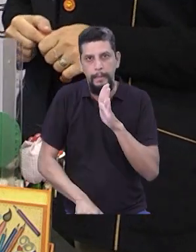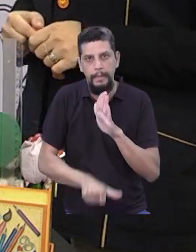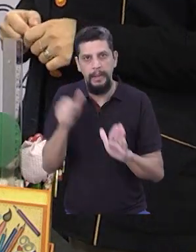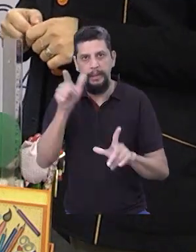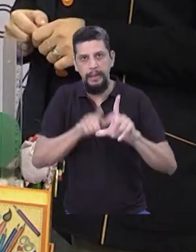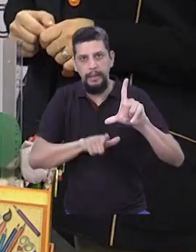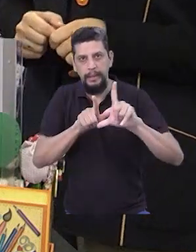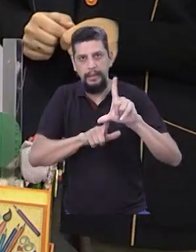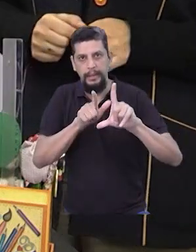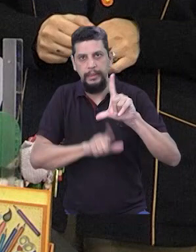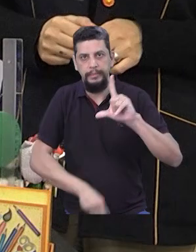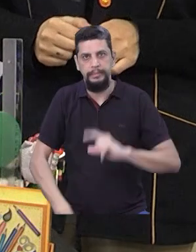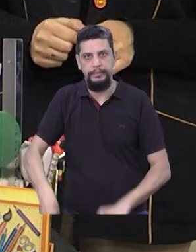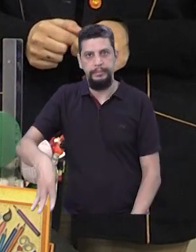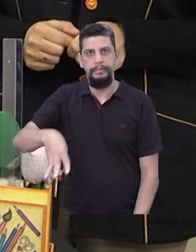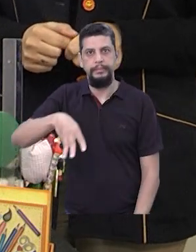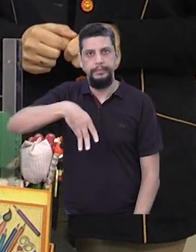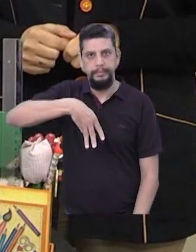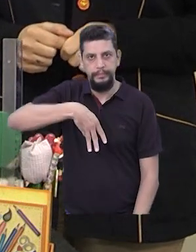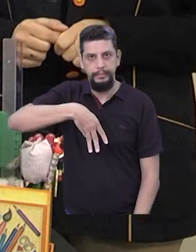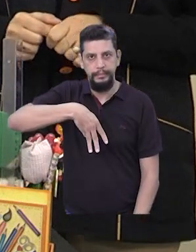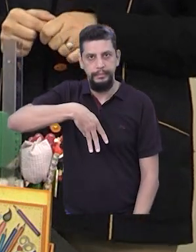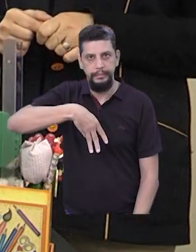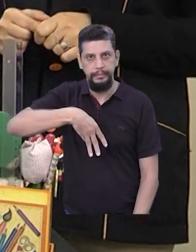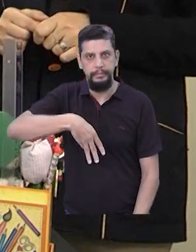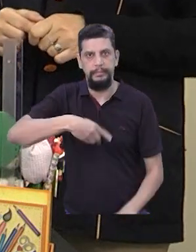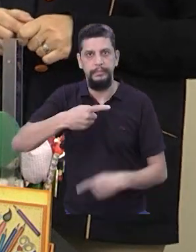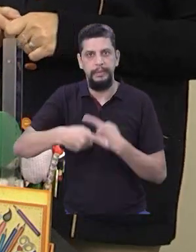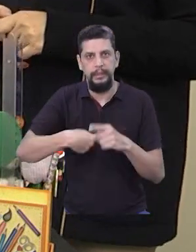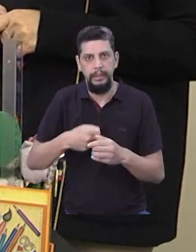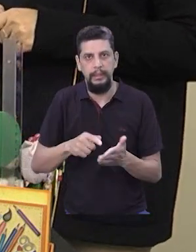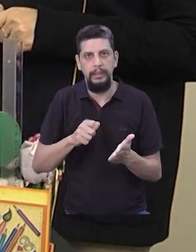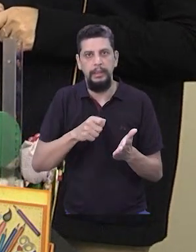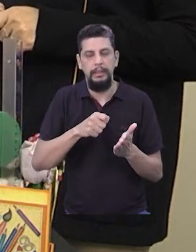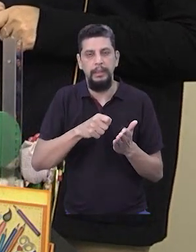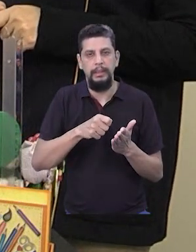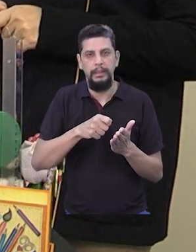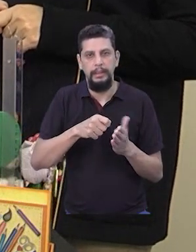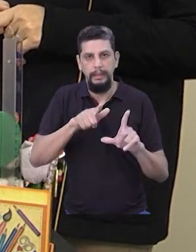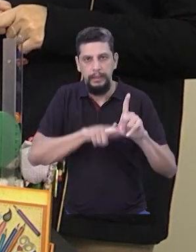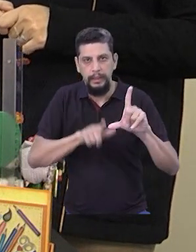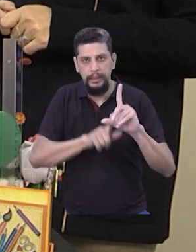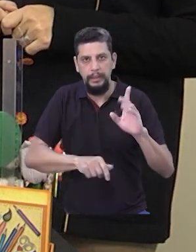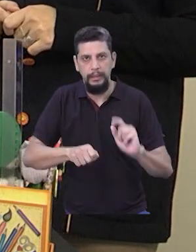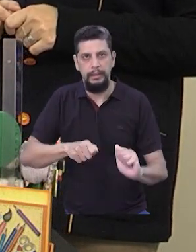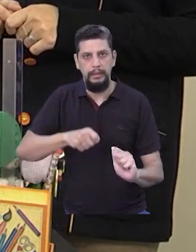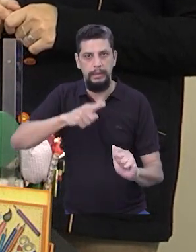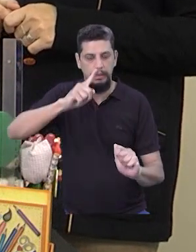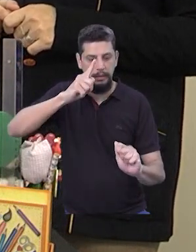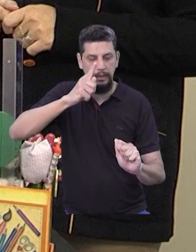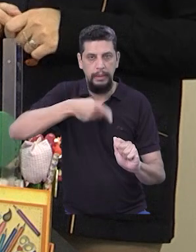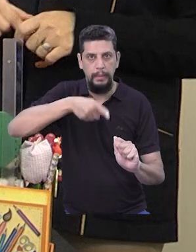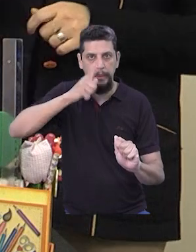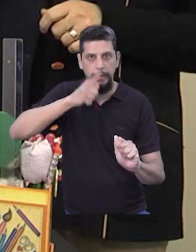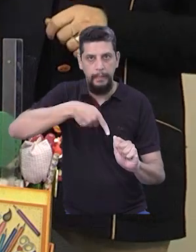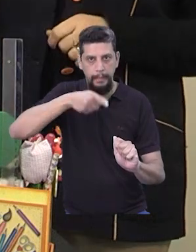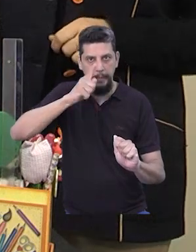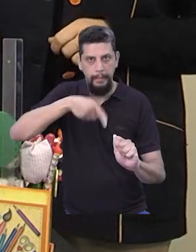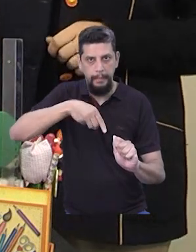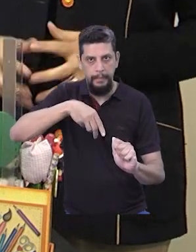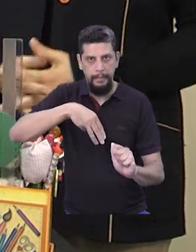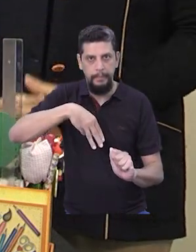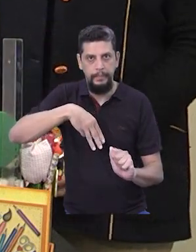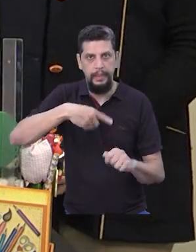primeira letrinha? É a letra M. Depois eu tenho a letra A com acento agudo para fazer